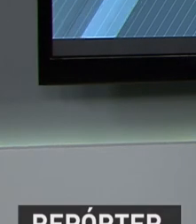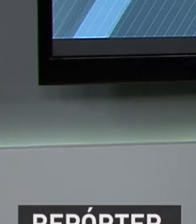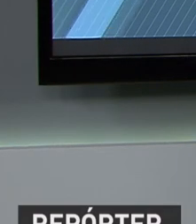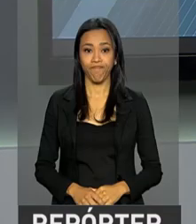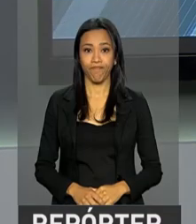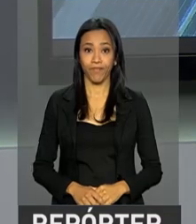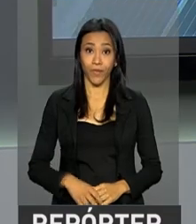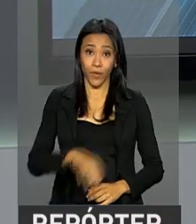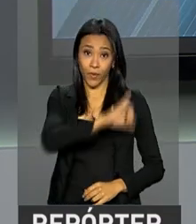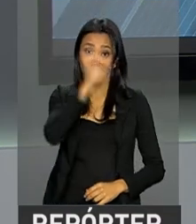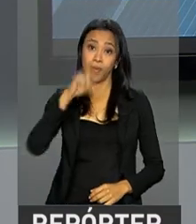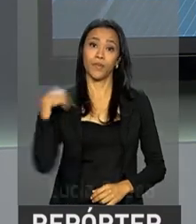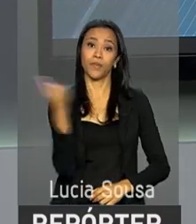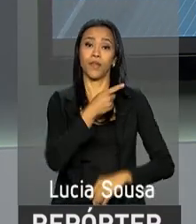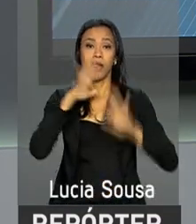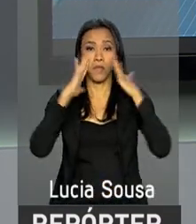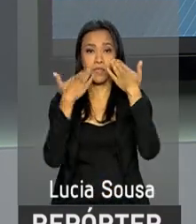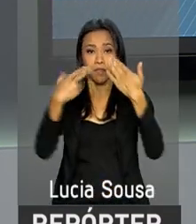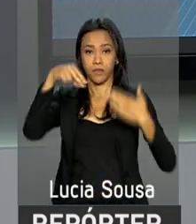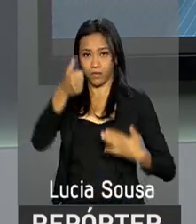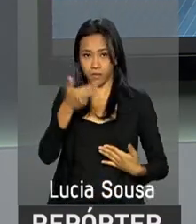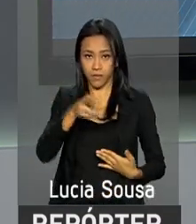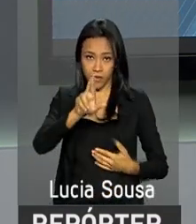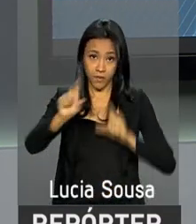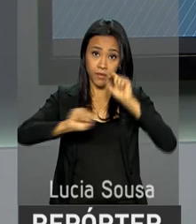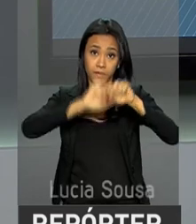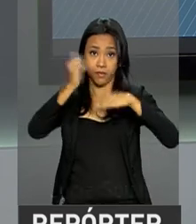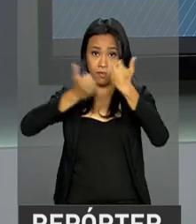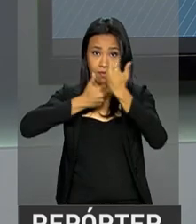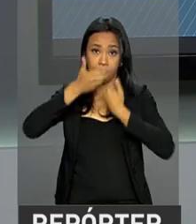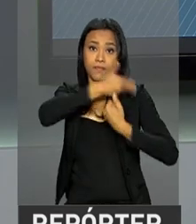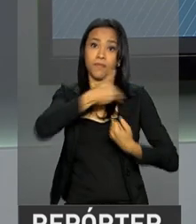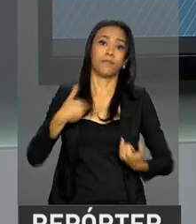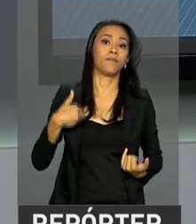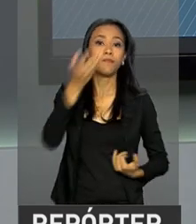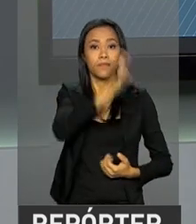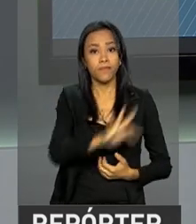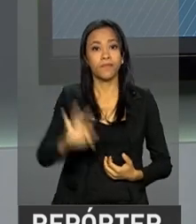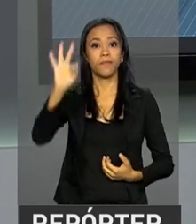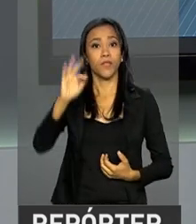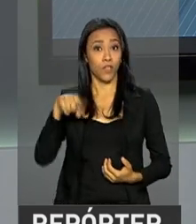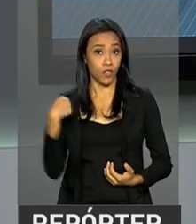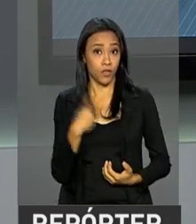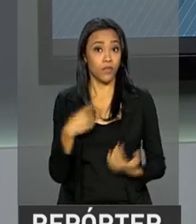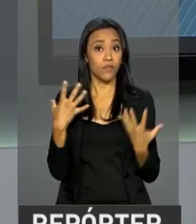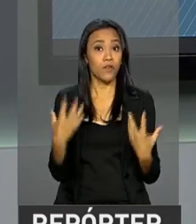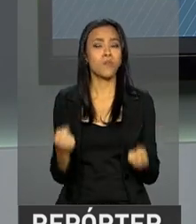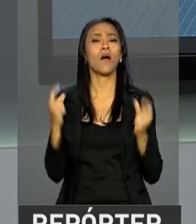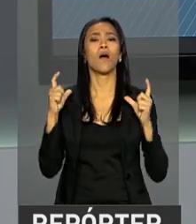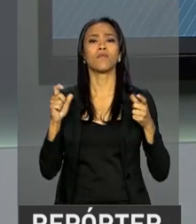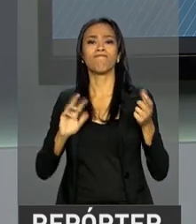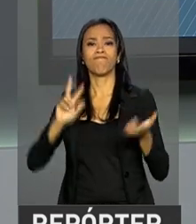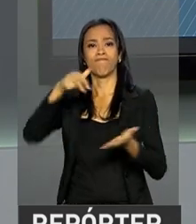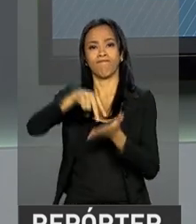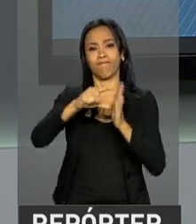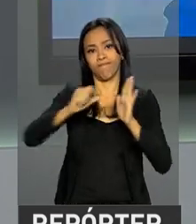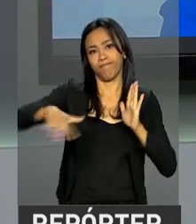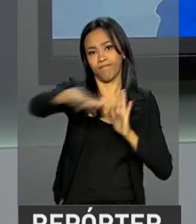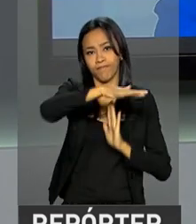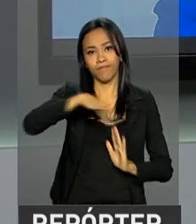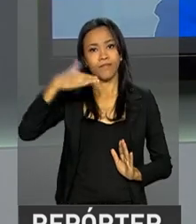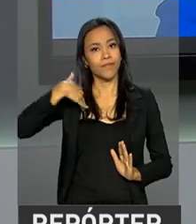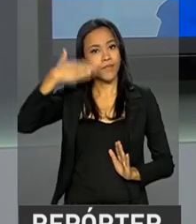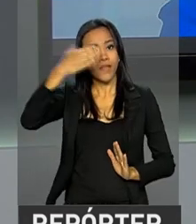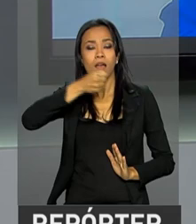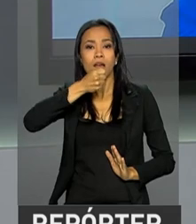olá estamos de volta com repórter nbr as notícias do governo federal e nós vamos agora até o palácio do planalto onde está a repórter